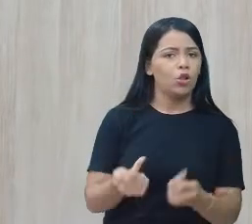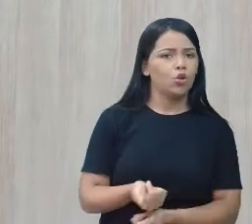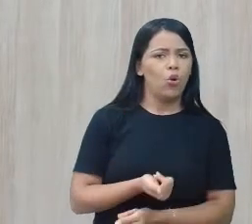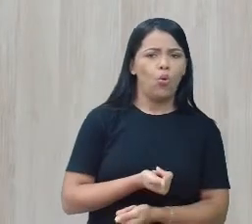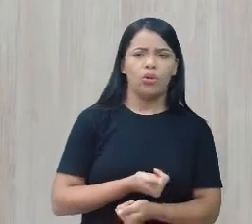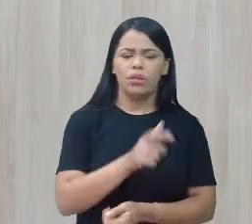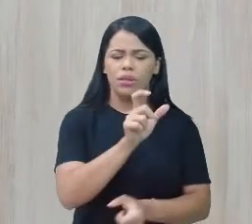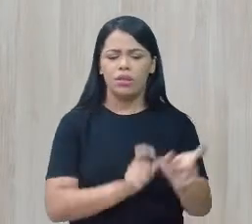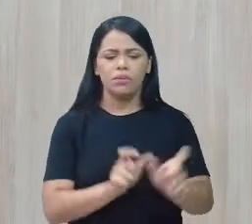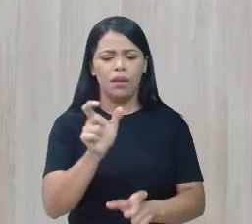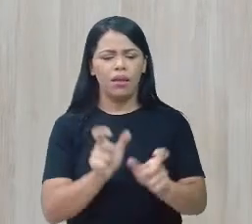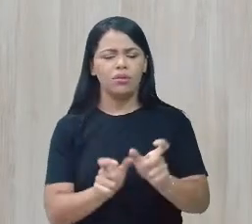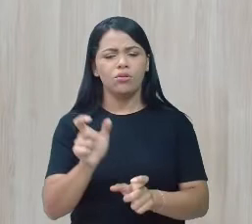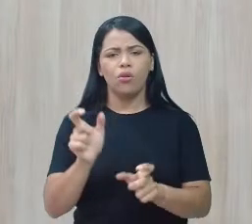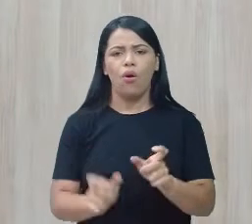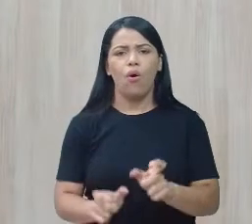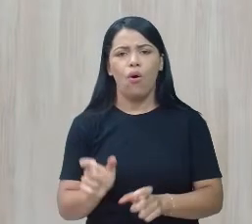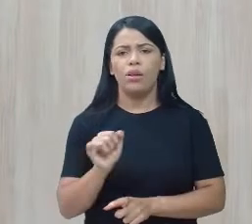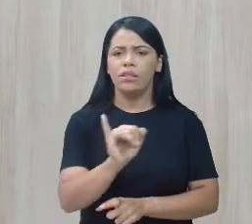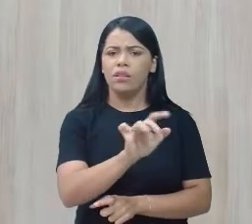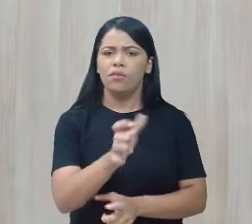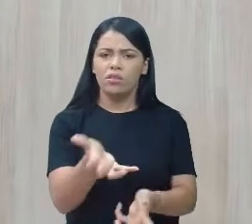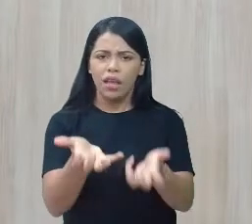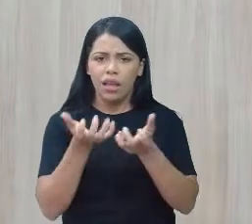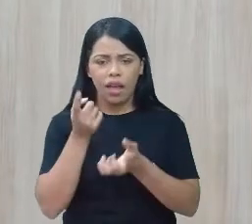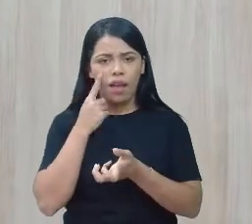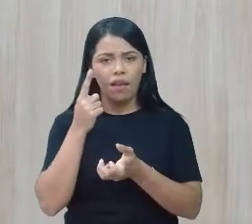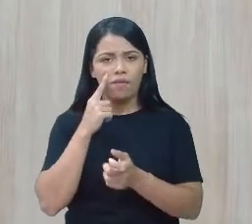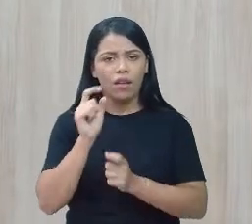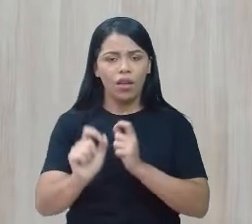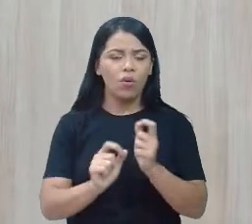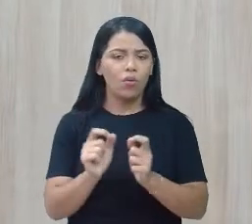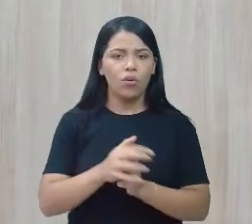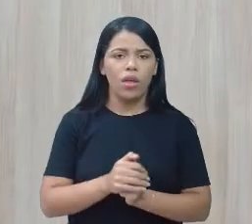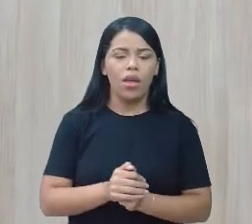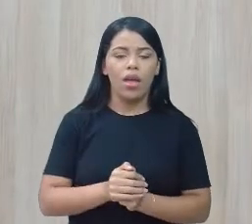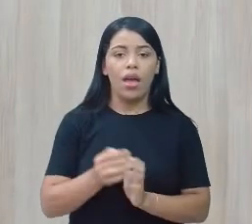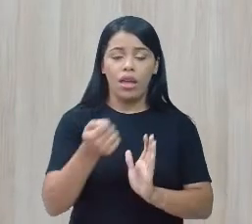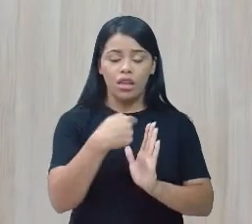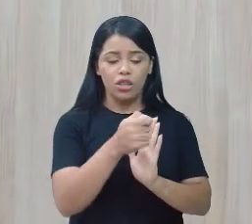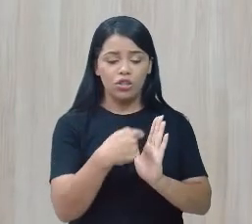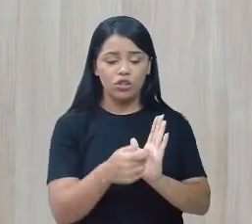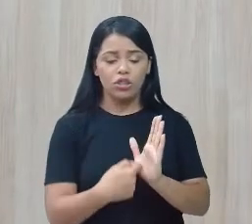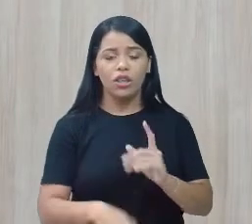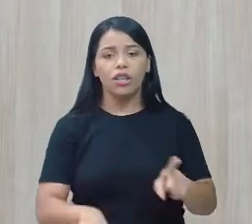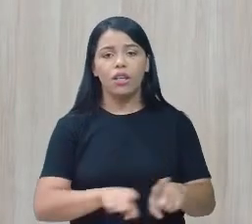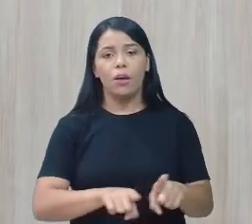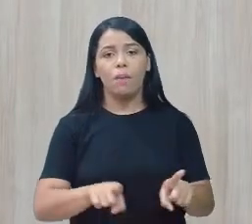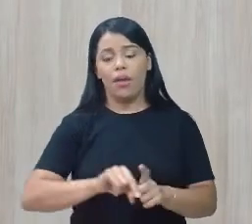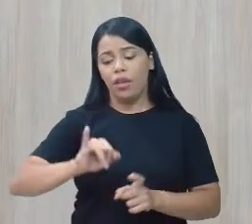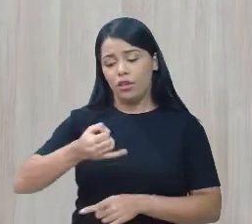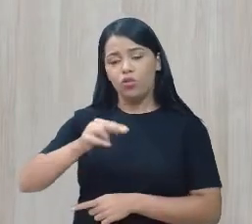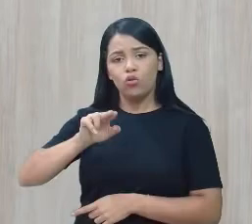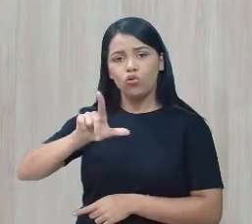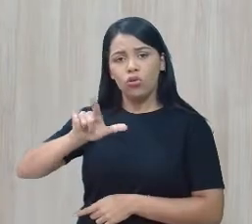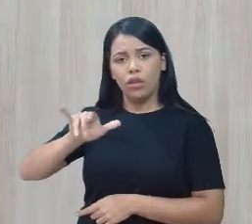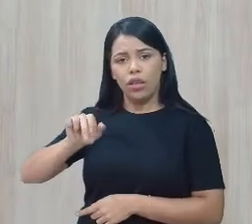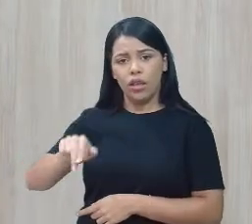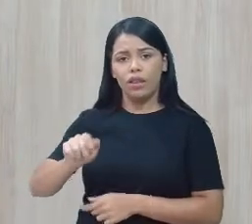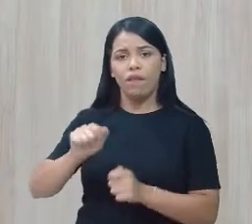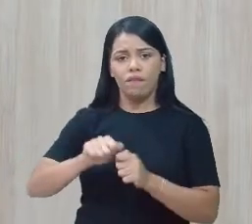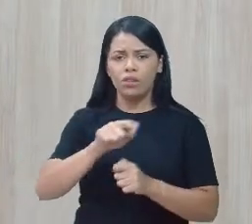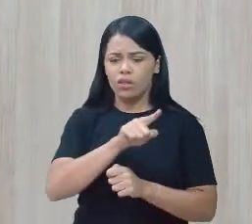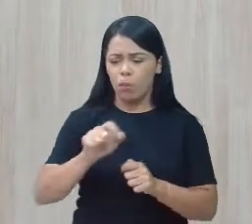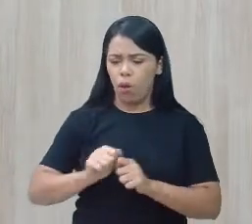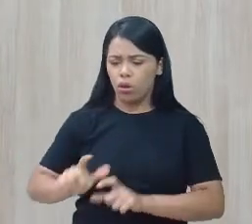tá certo? Se vocês quiserem ver a versão escrita que a Juliana fez, é só acessar aqui esse QR Code, você